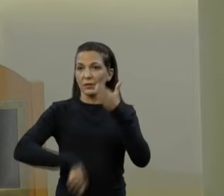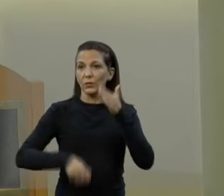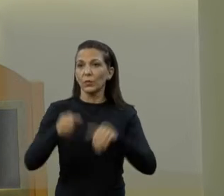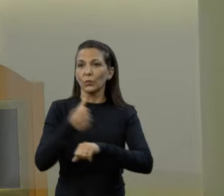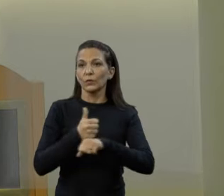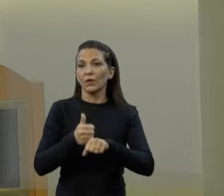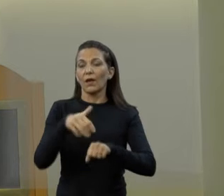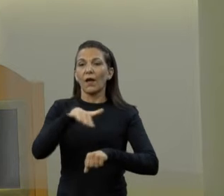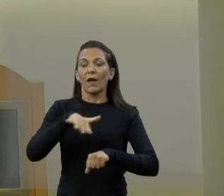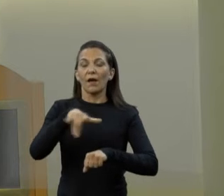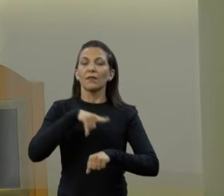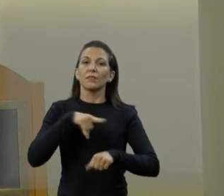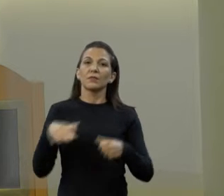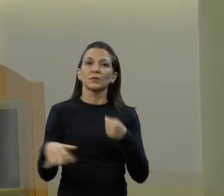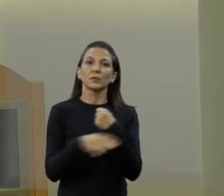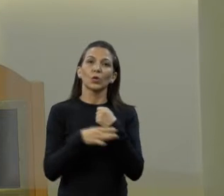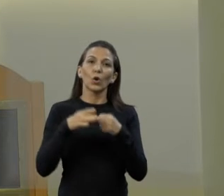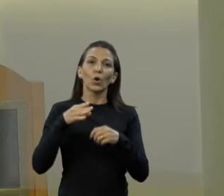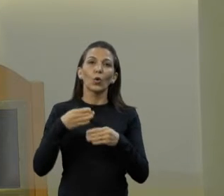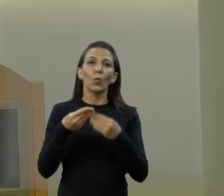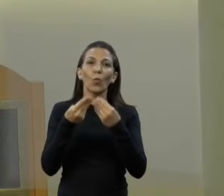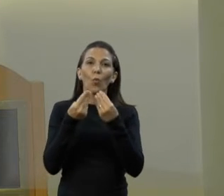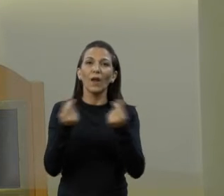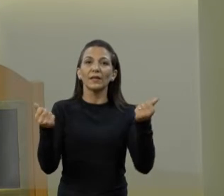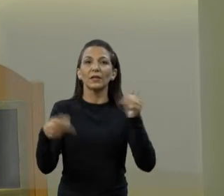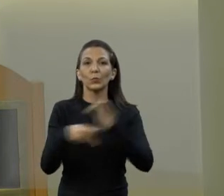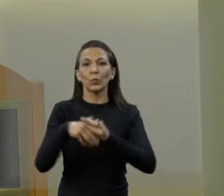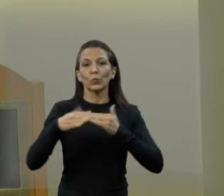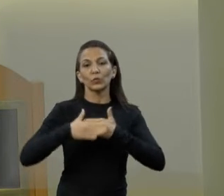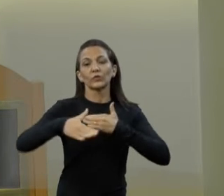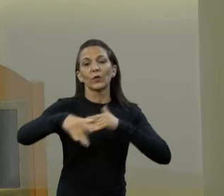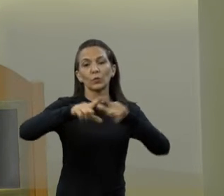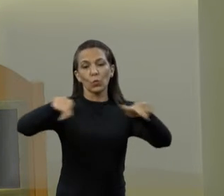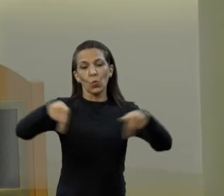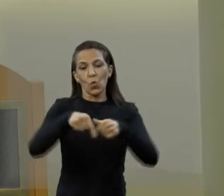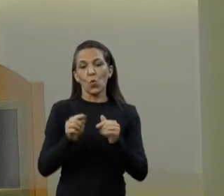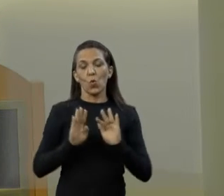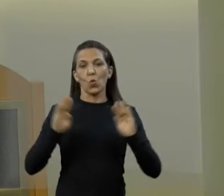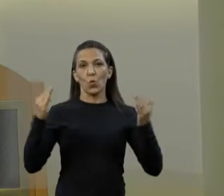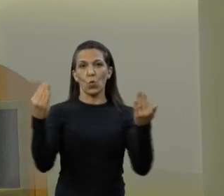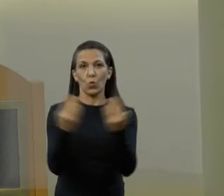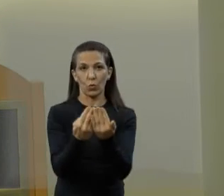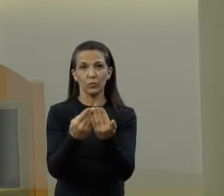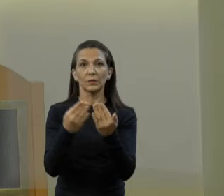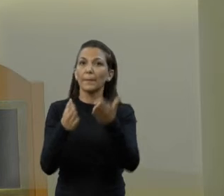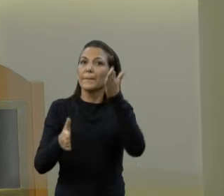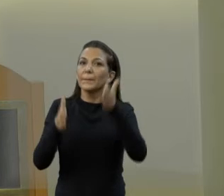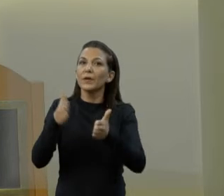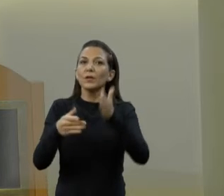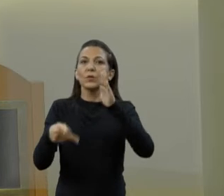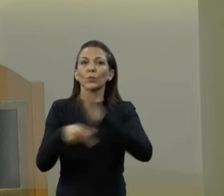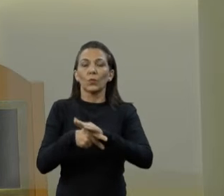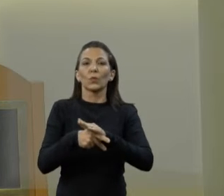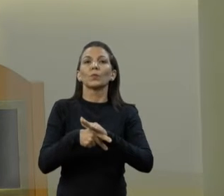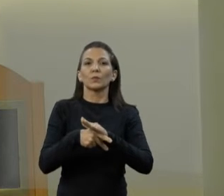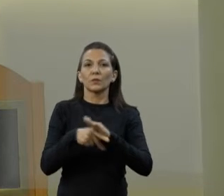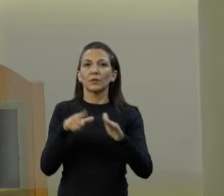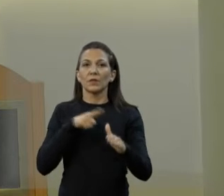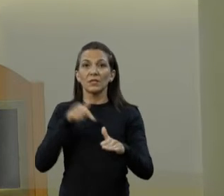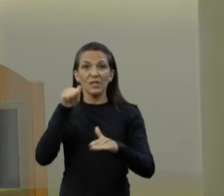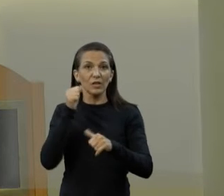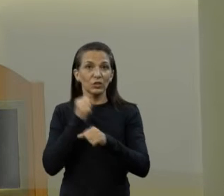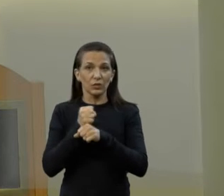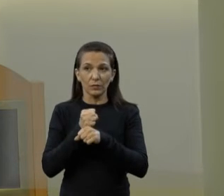da área com garantia de durabilidade do asfalto do loteamento observando o prazo previsto no caput desse artigo